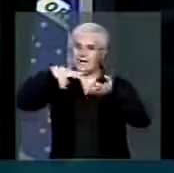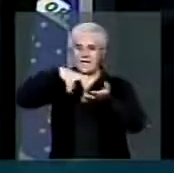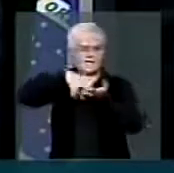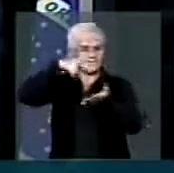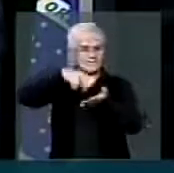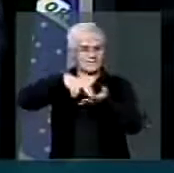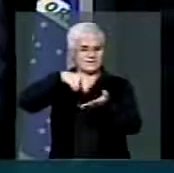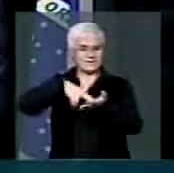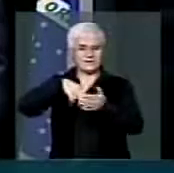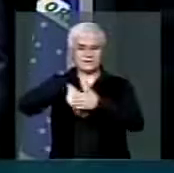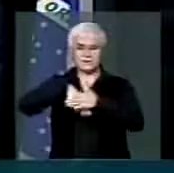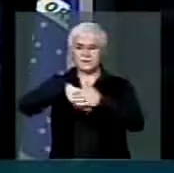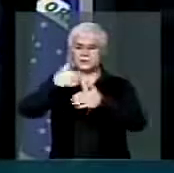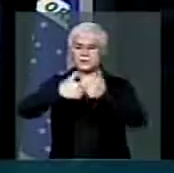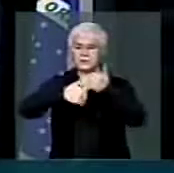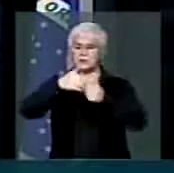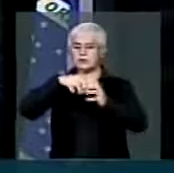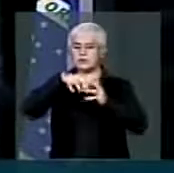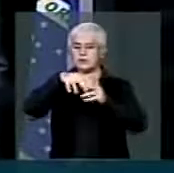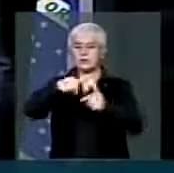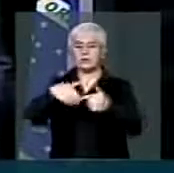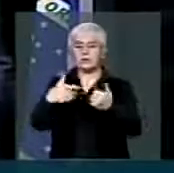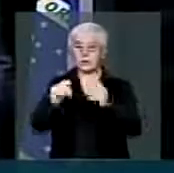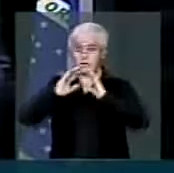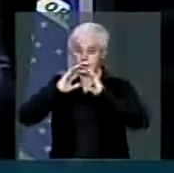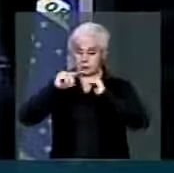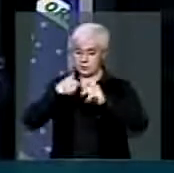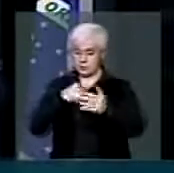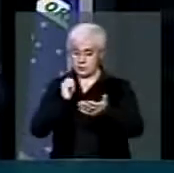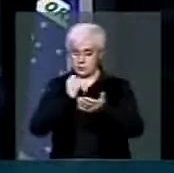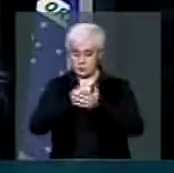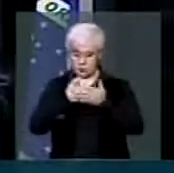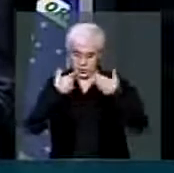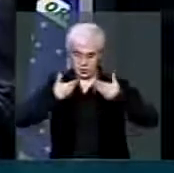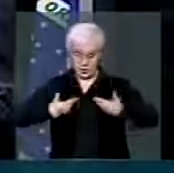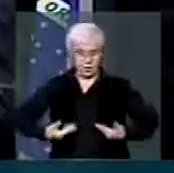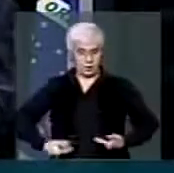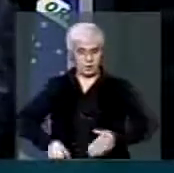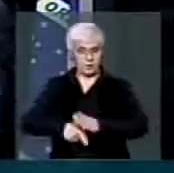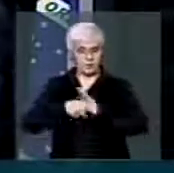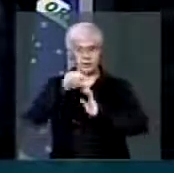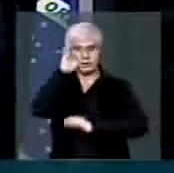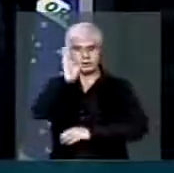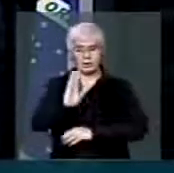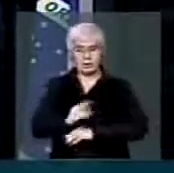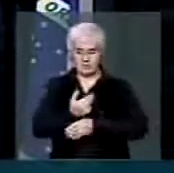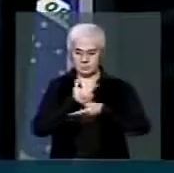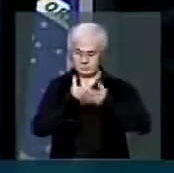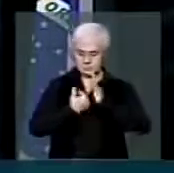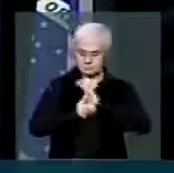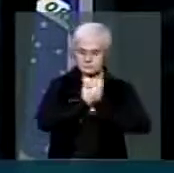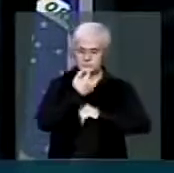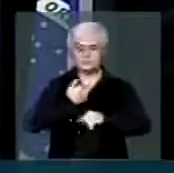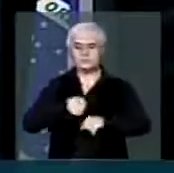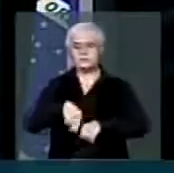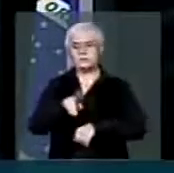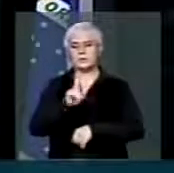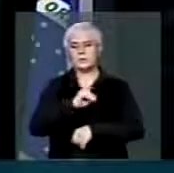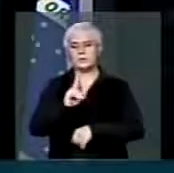Mundo. Ela me pediu para comprar uma camisa do Brasil com o nome do